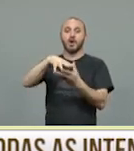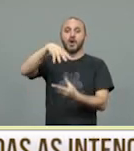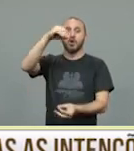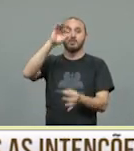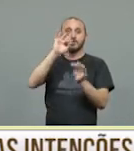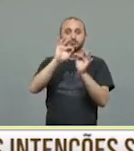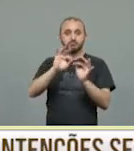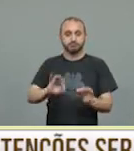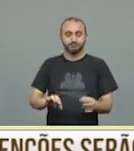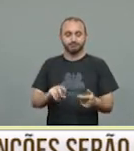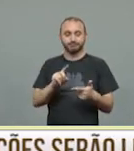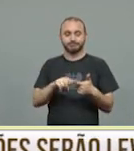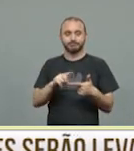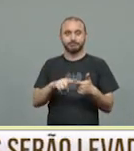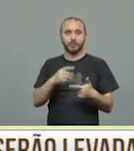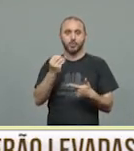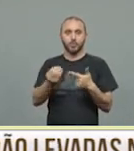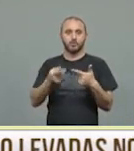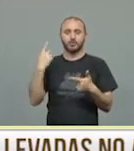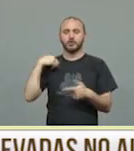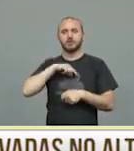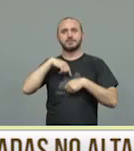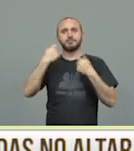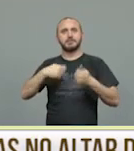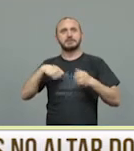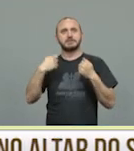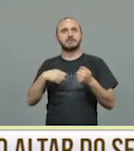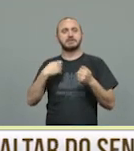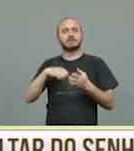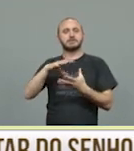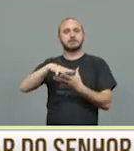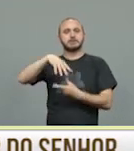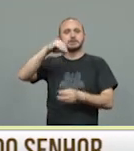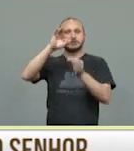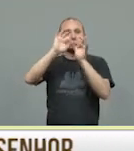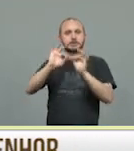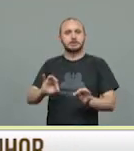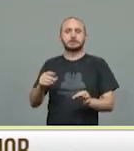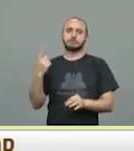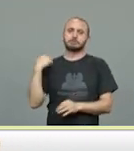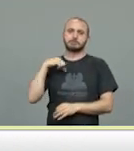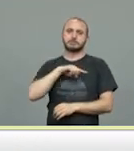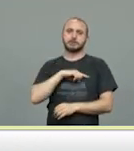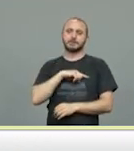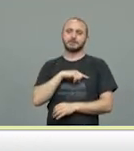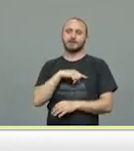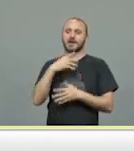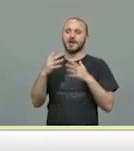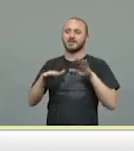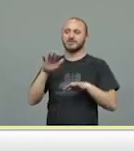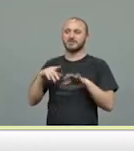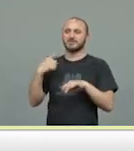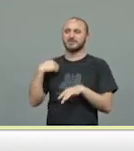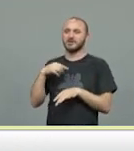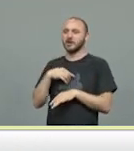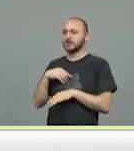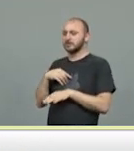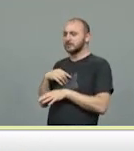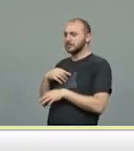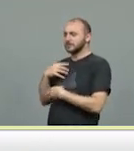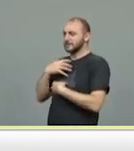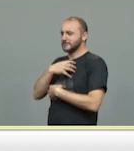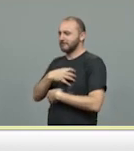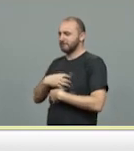espírito. Como precisamos disso? Como precisamos nos desapegar, essa